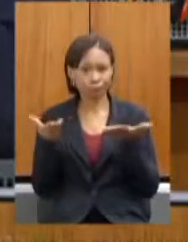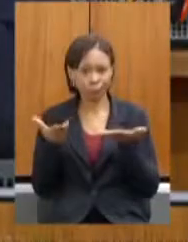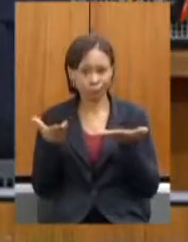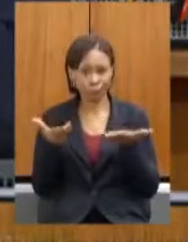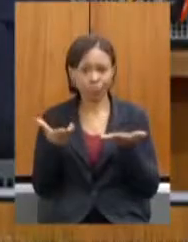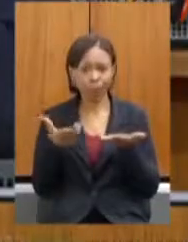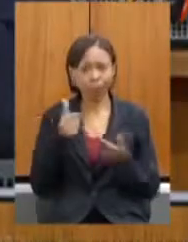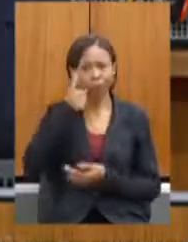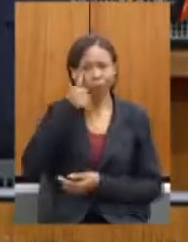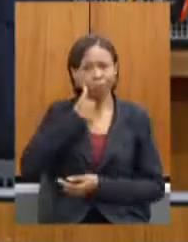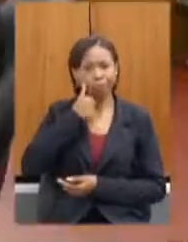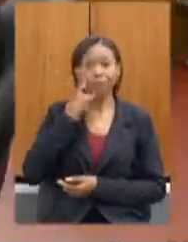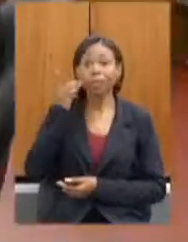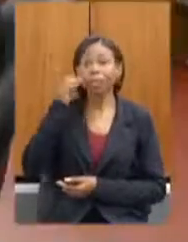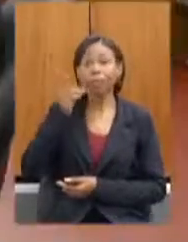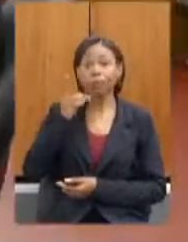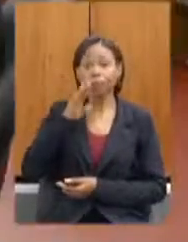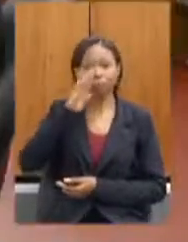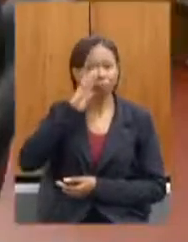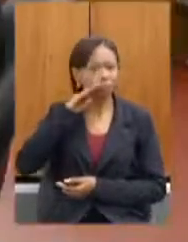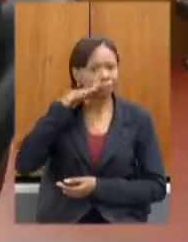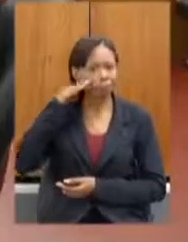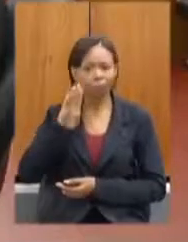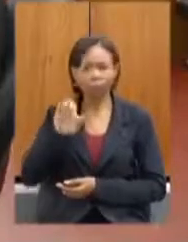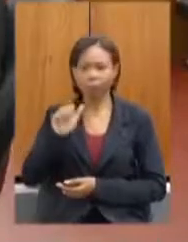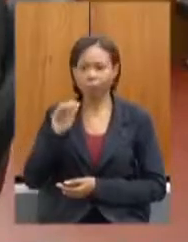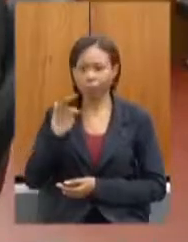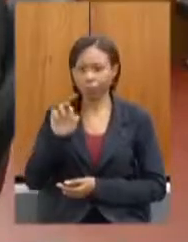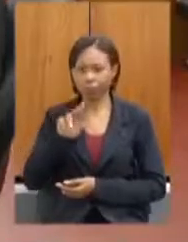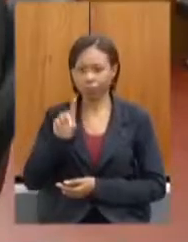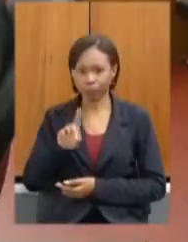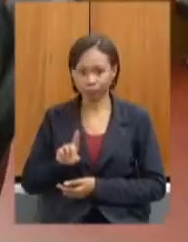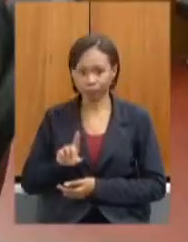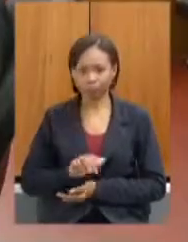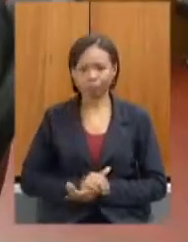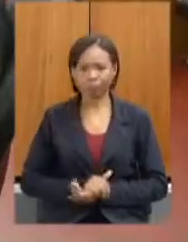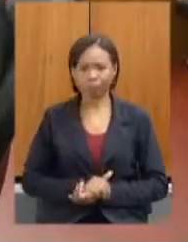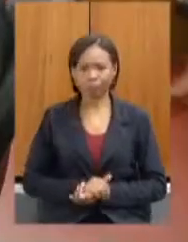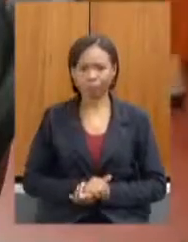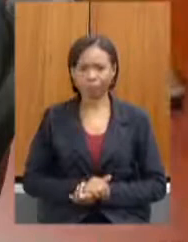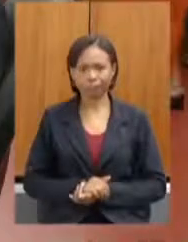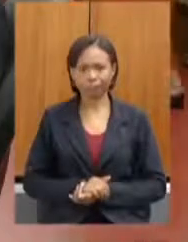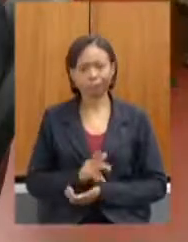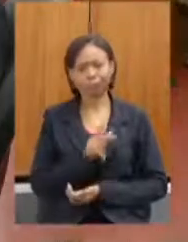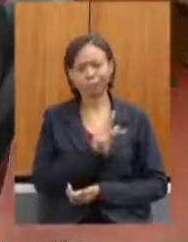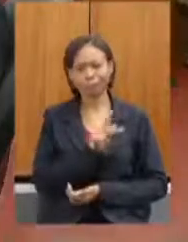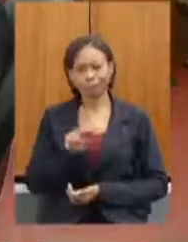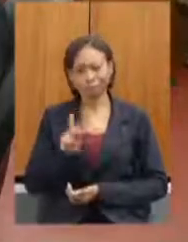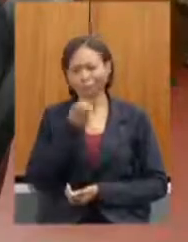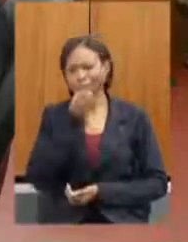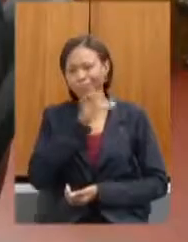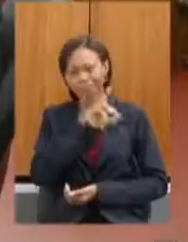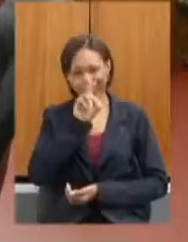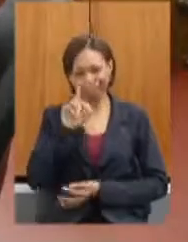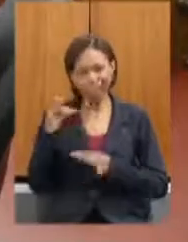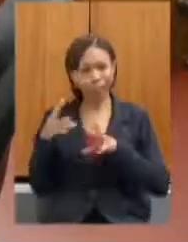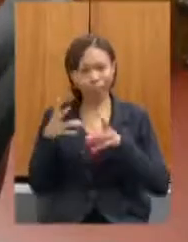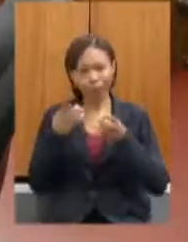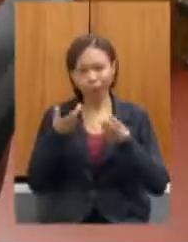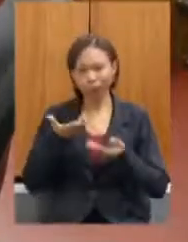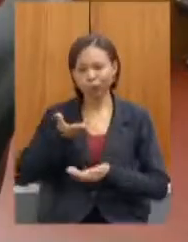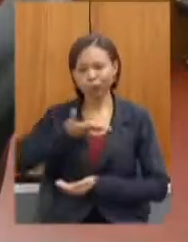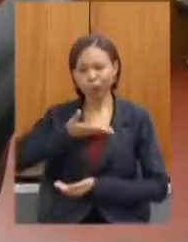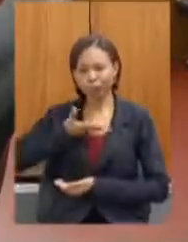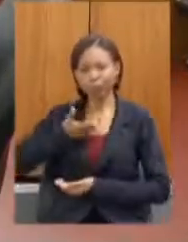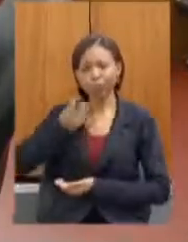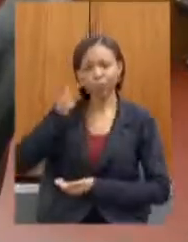senhora deputada é Beatriz Cerqueira o presidente Bom dia comprimento todos os meus colegas